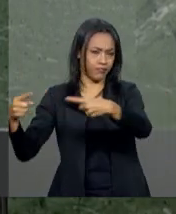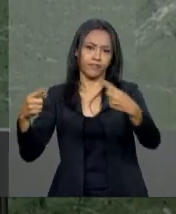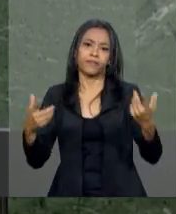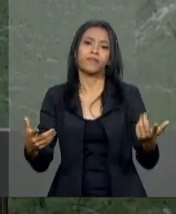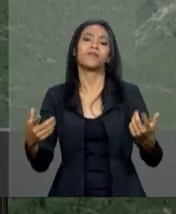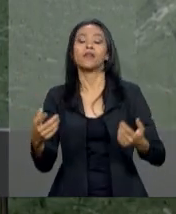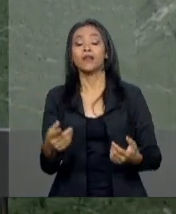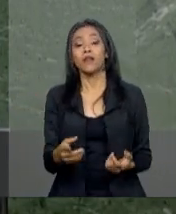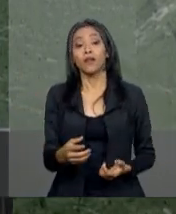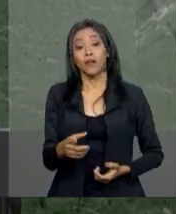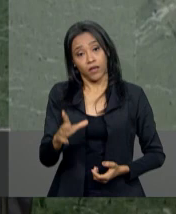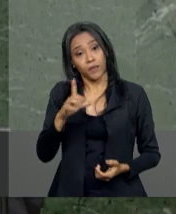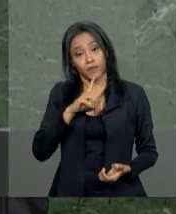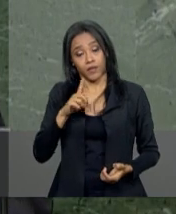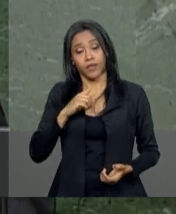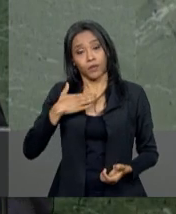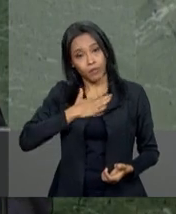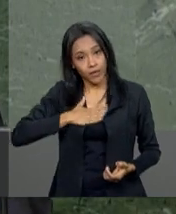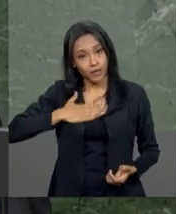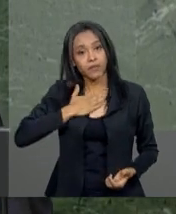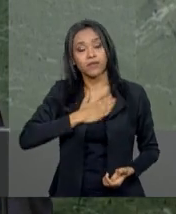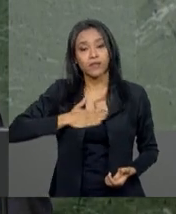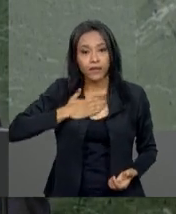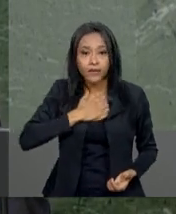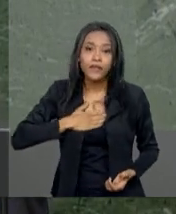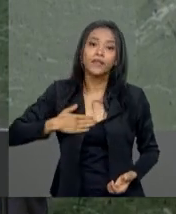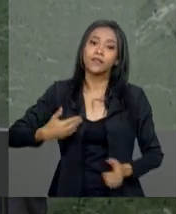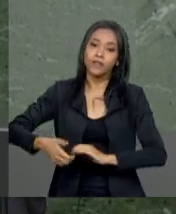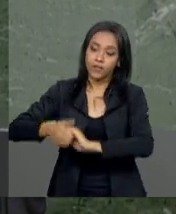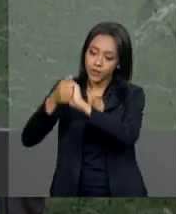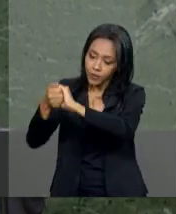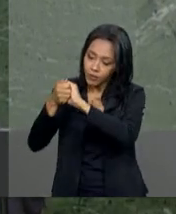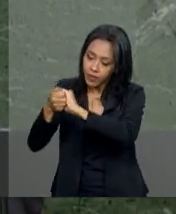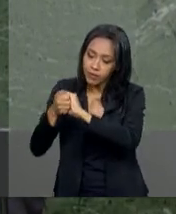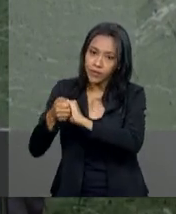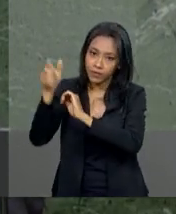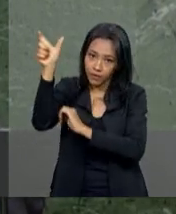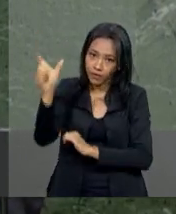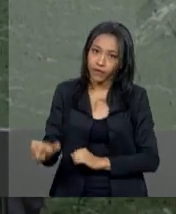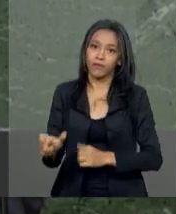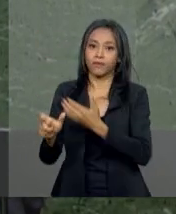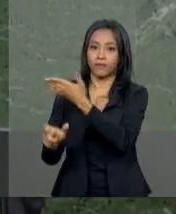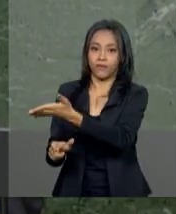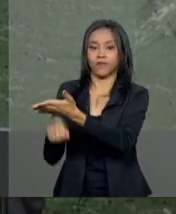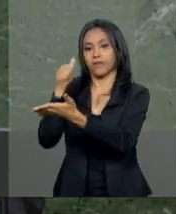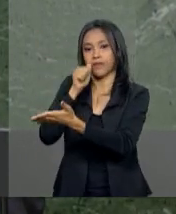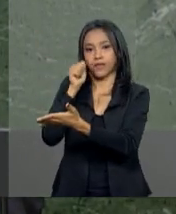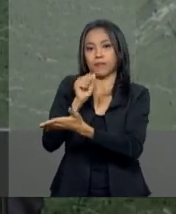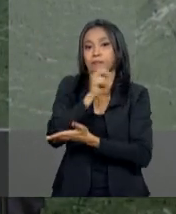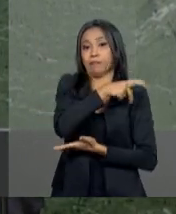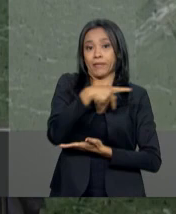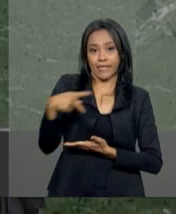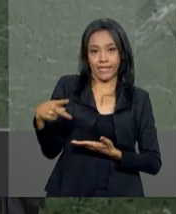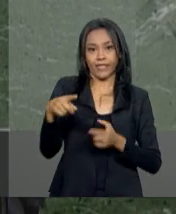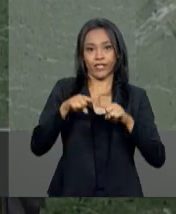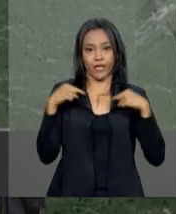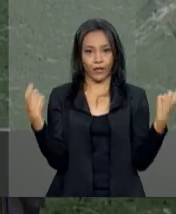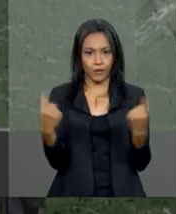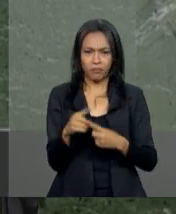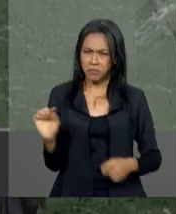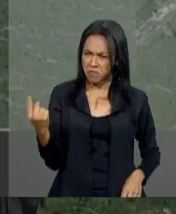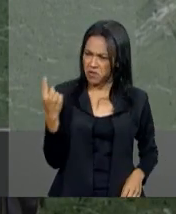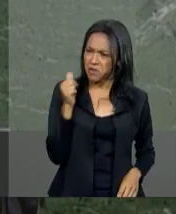eu tenho o prazer de complementar a senhora presidente da assembleia-geral primeira